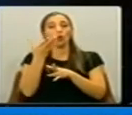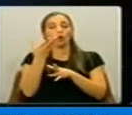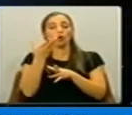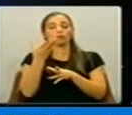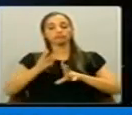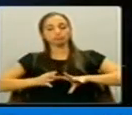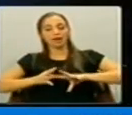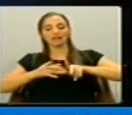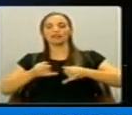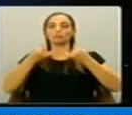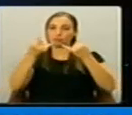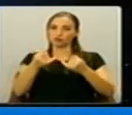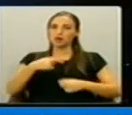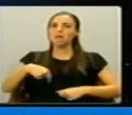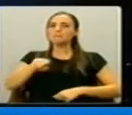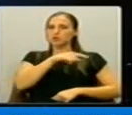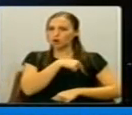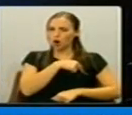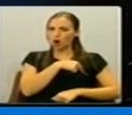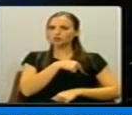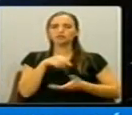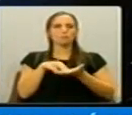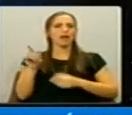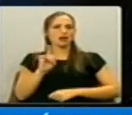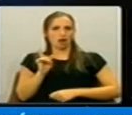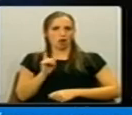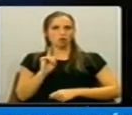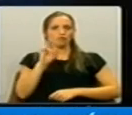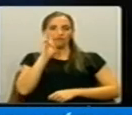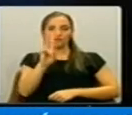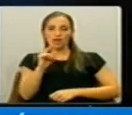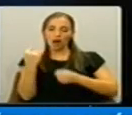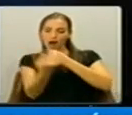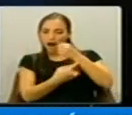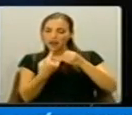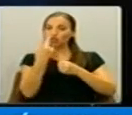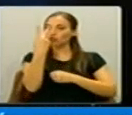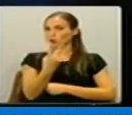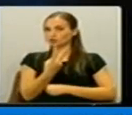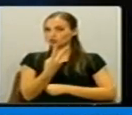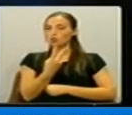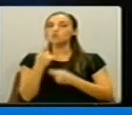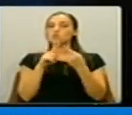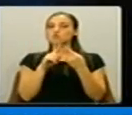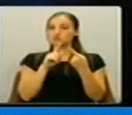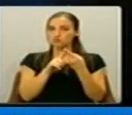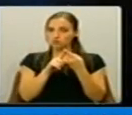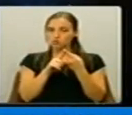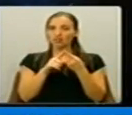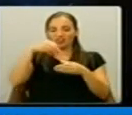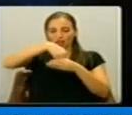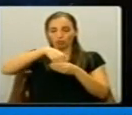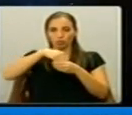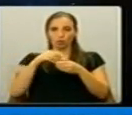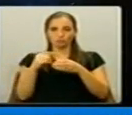planetas. O que nós não estávamos propriamente à espera era de ver dois anéis à volta deste sistema. Um anel mais interior, à